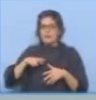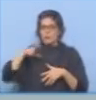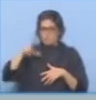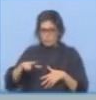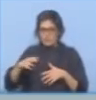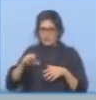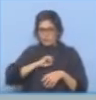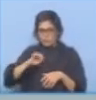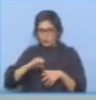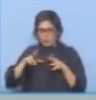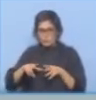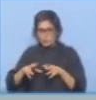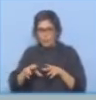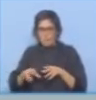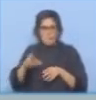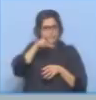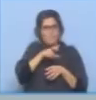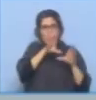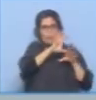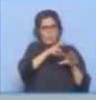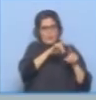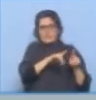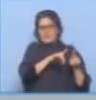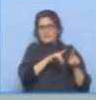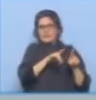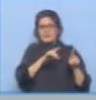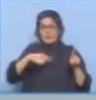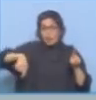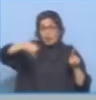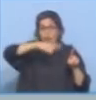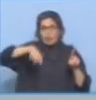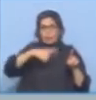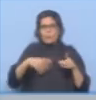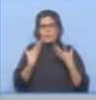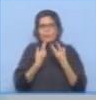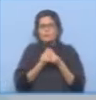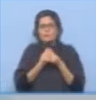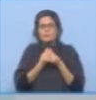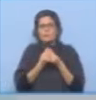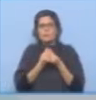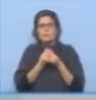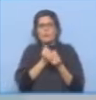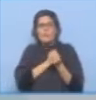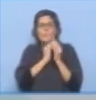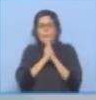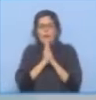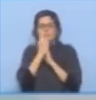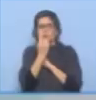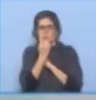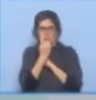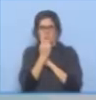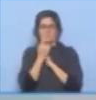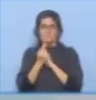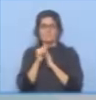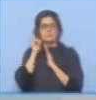país, este sentido de sermos igreja. Que diálogo acontece nestas jornadas? Claro